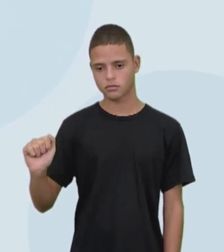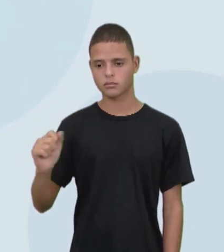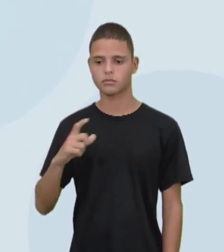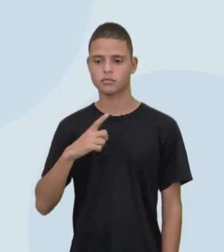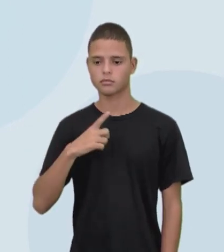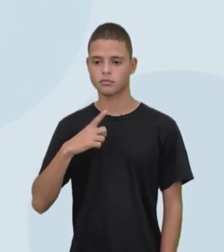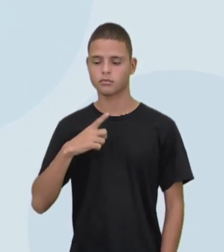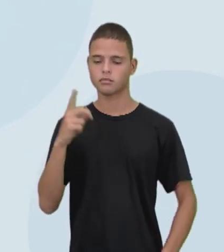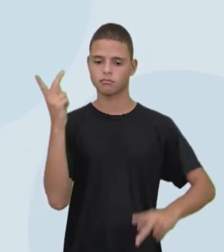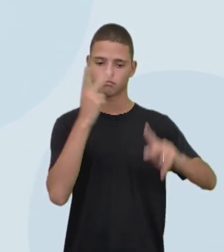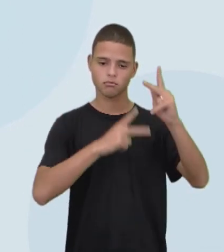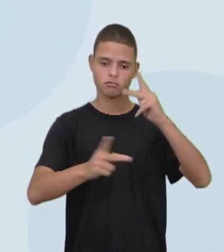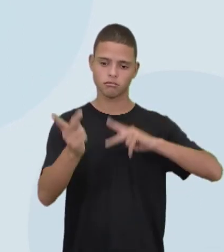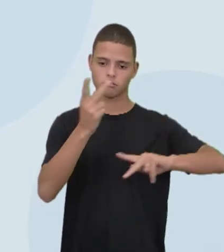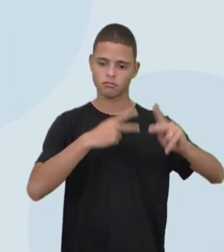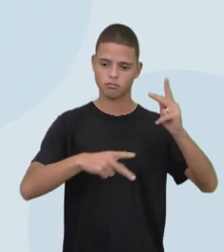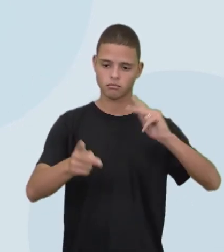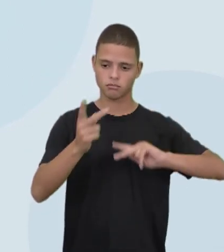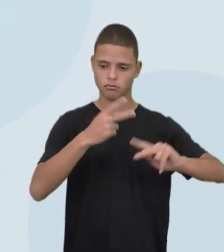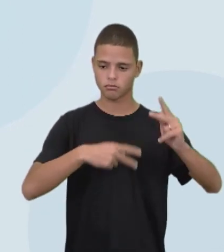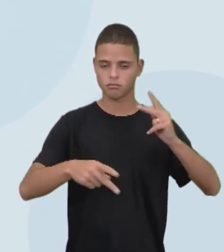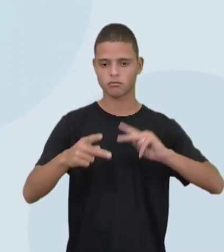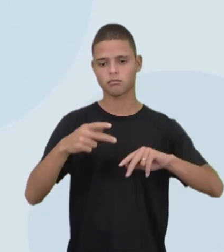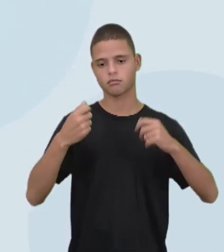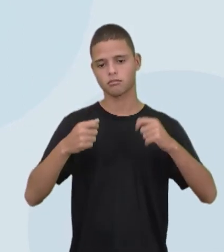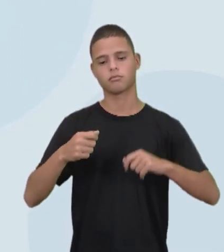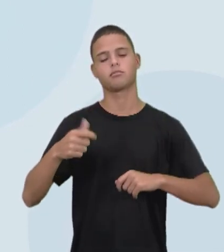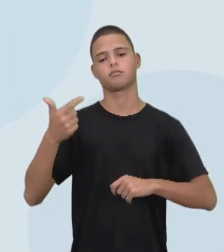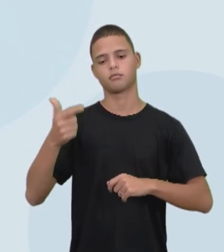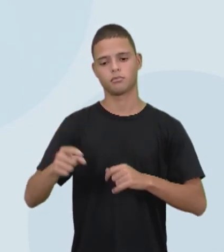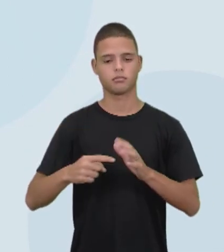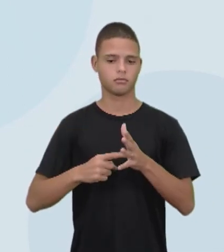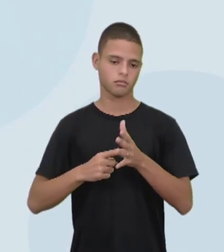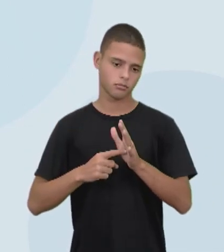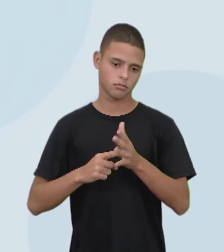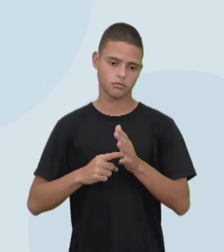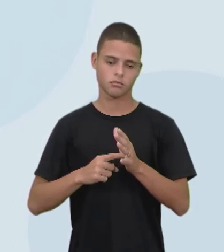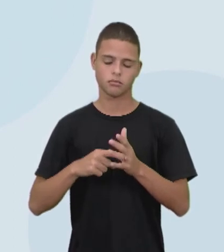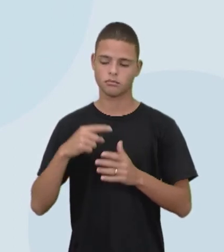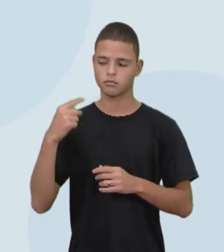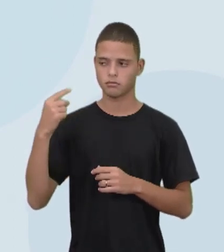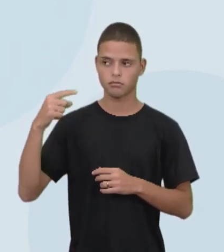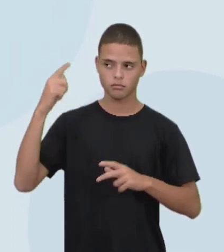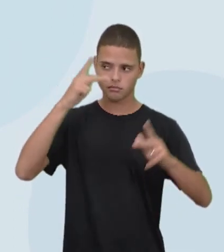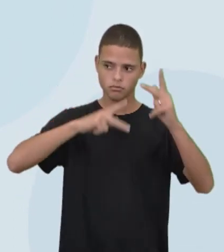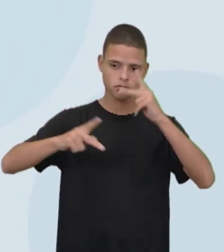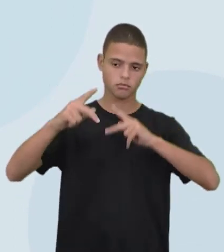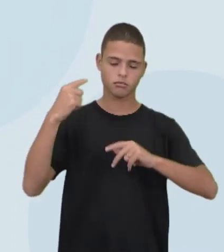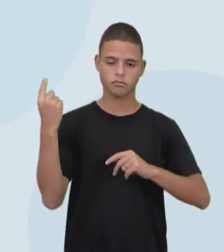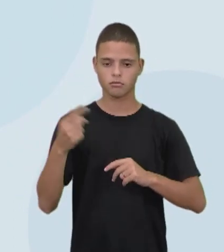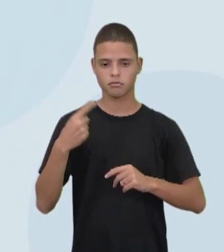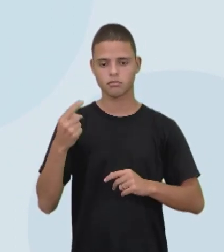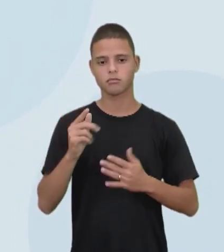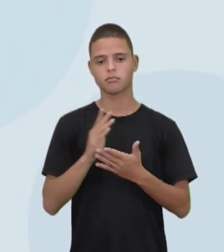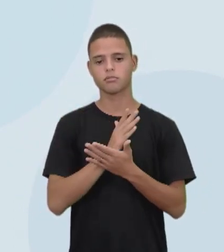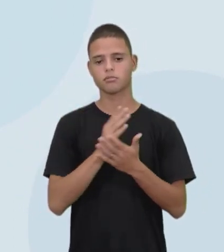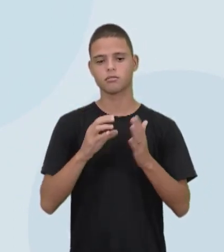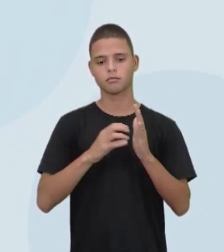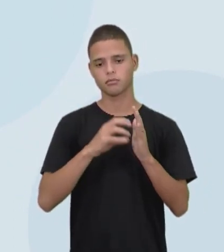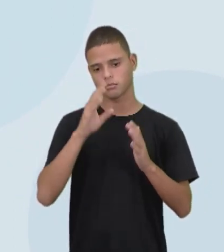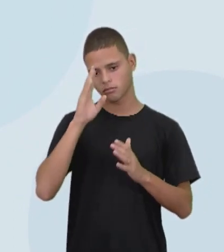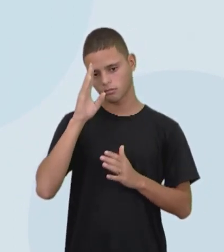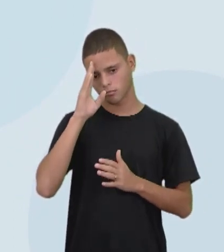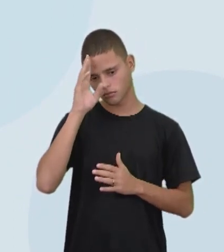né, essa turbina. De novo, a gente vai precisar de uma turbina, não tem muito segredo. E os impactos principais dela é